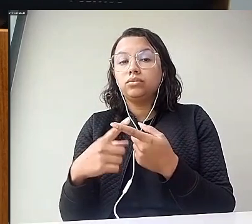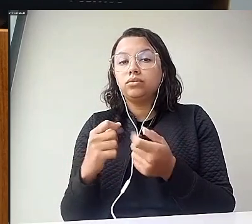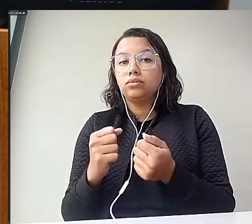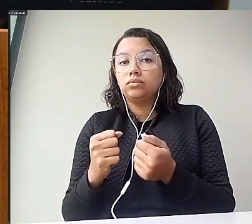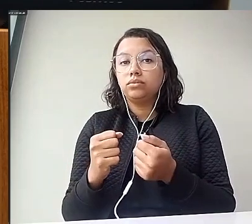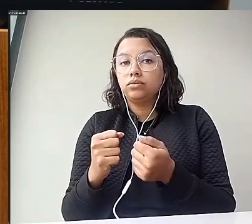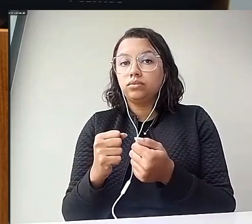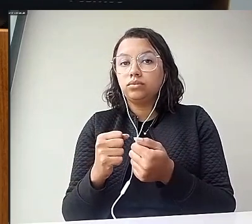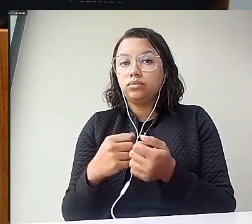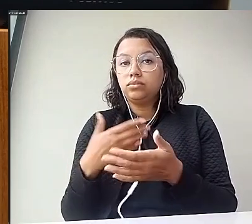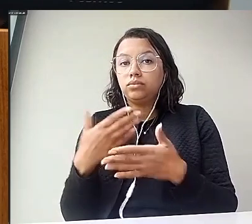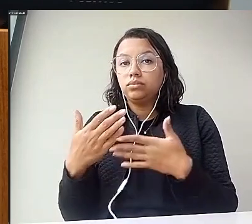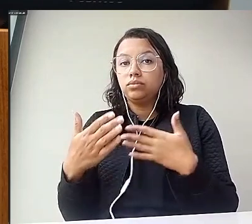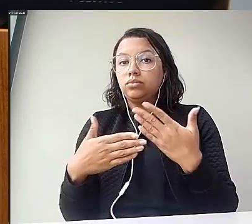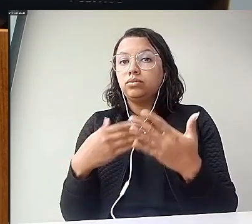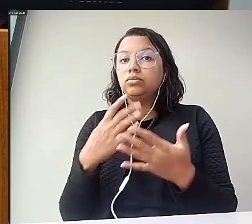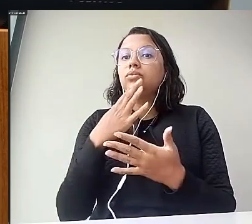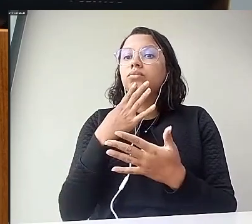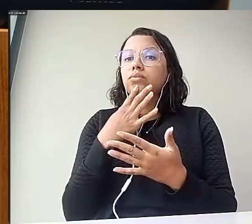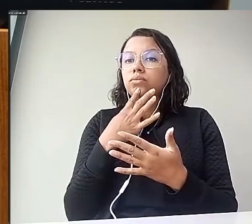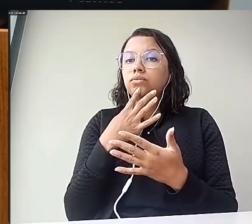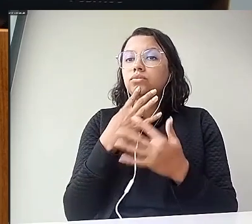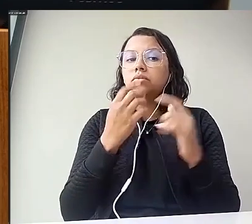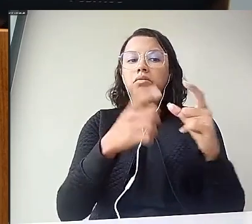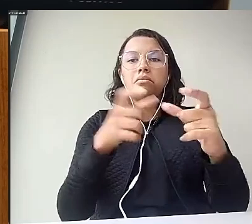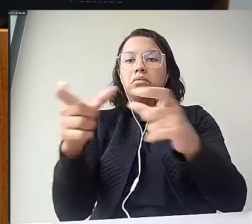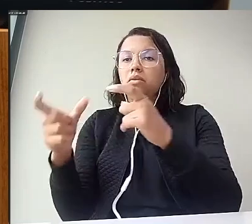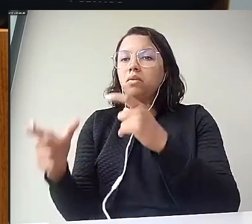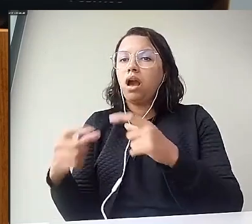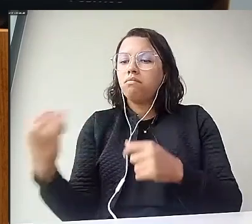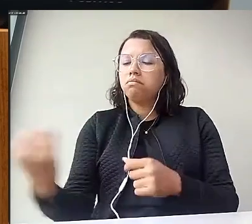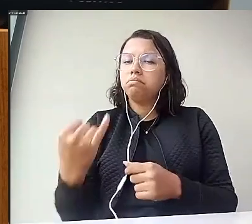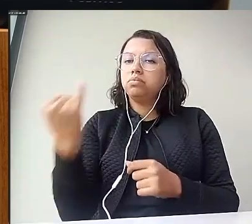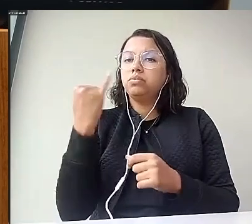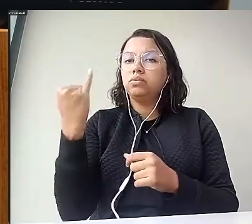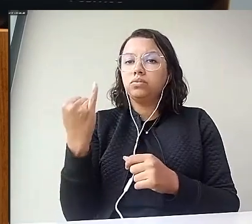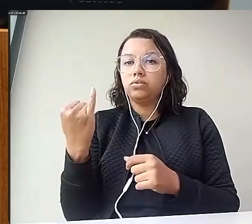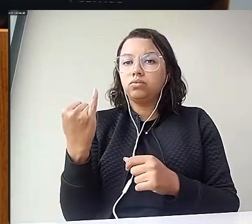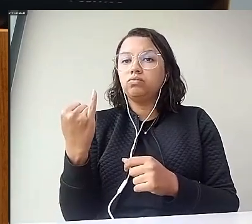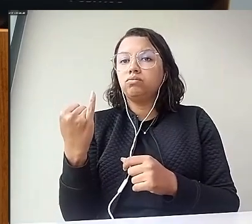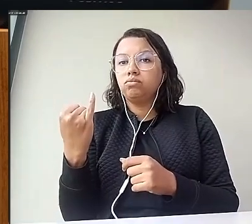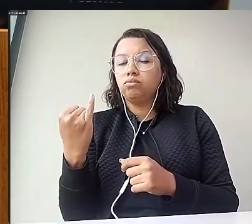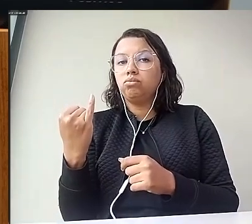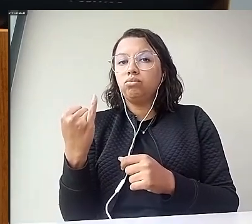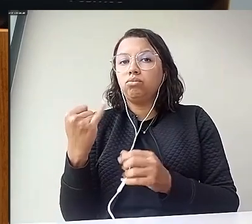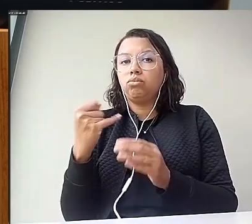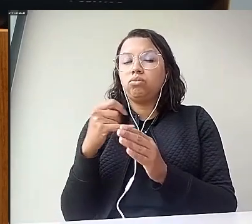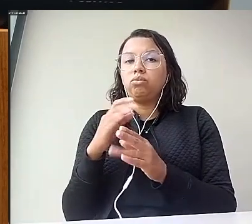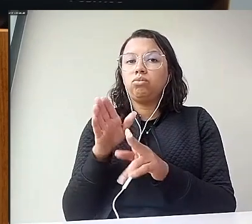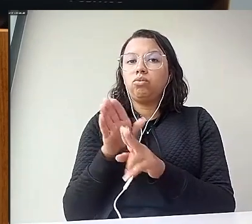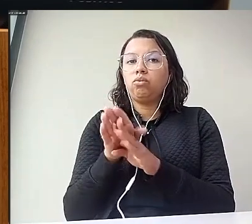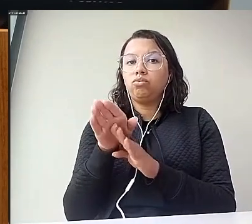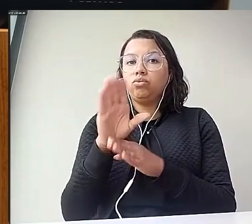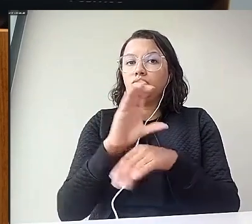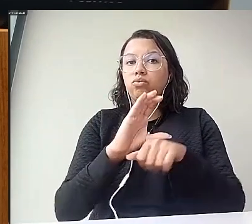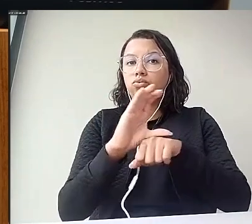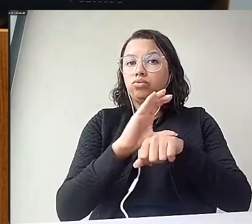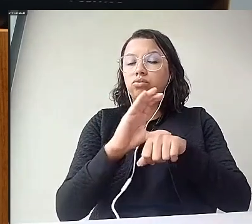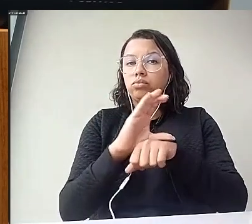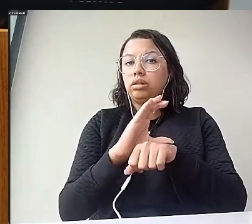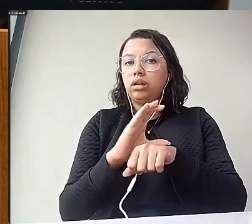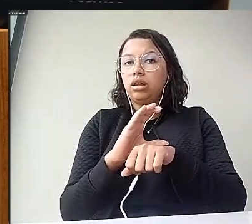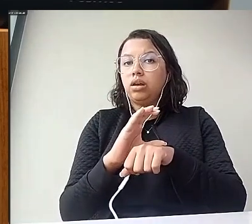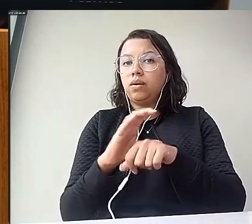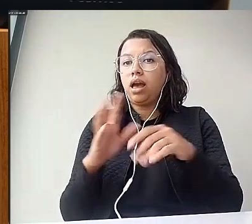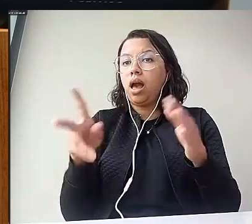eu reconheço julgados importantes do Conselho Constitucional, como a própria criação do